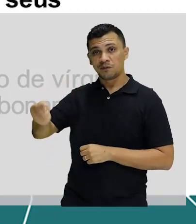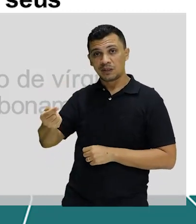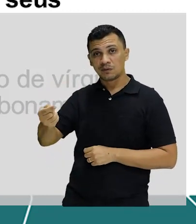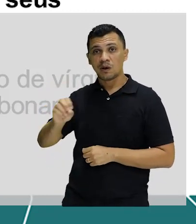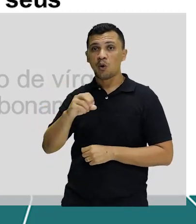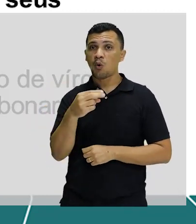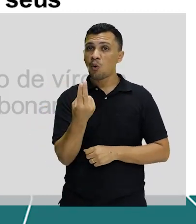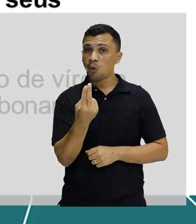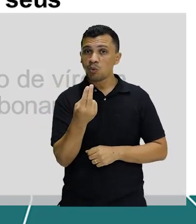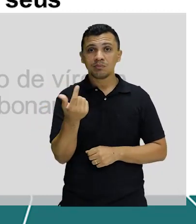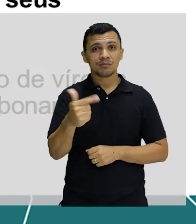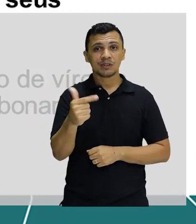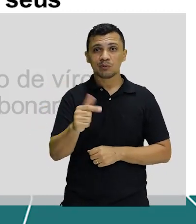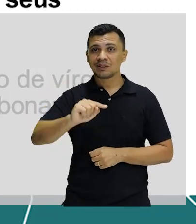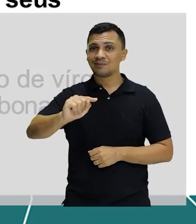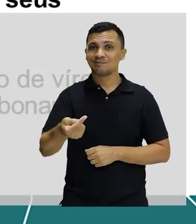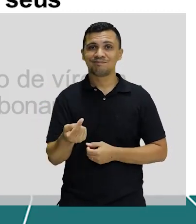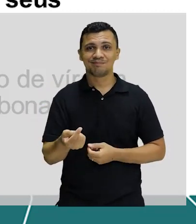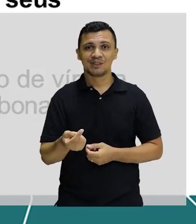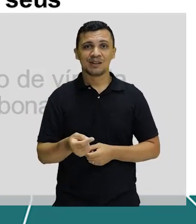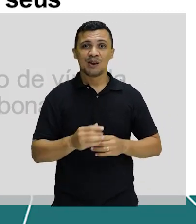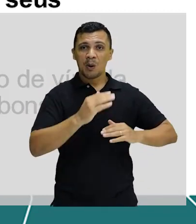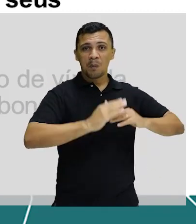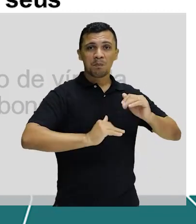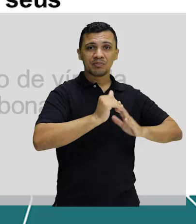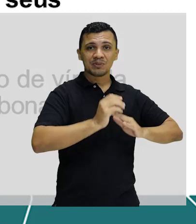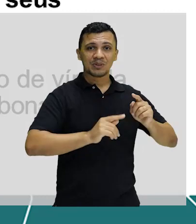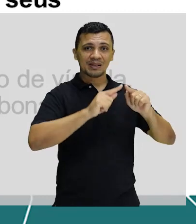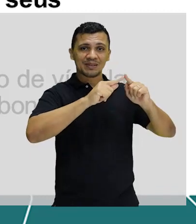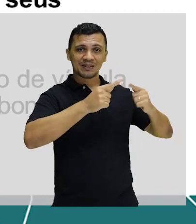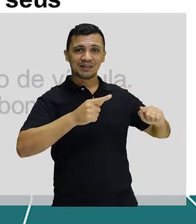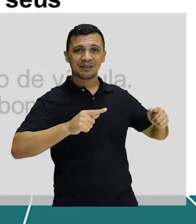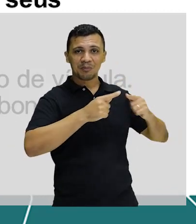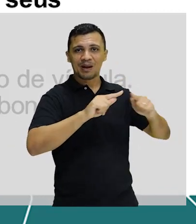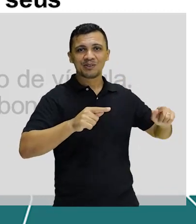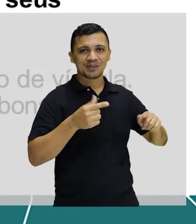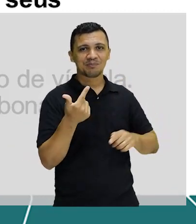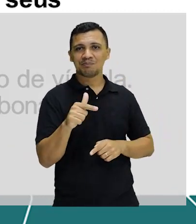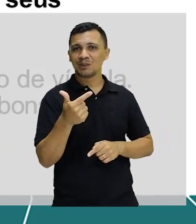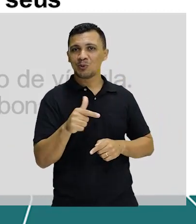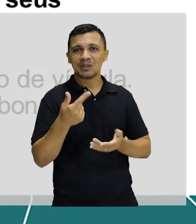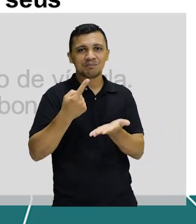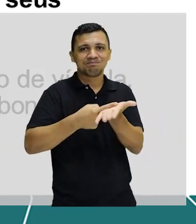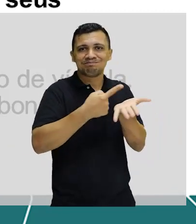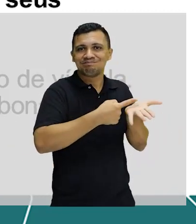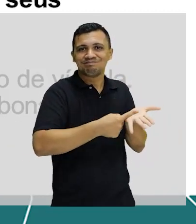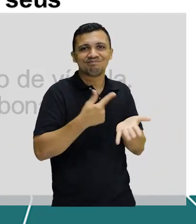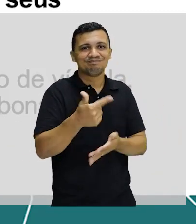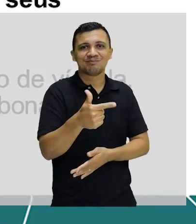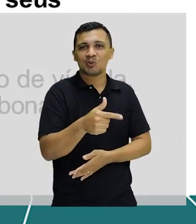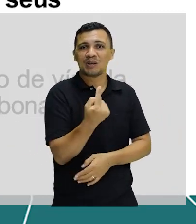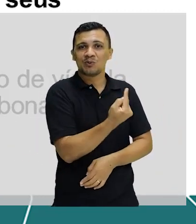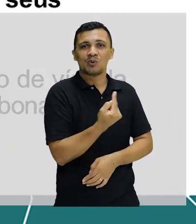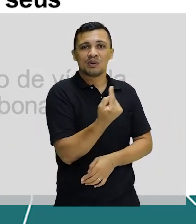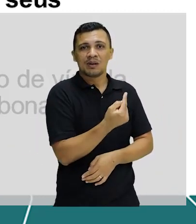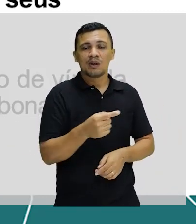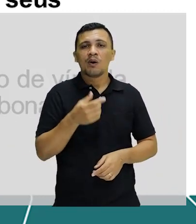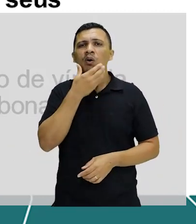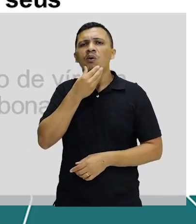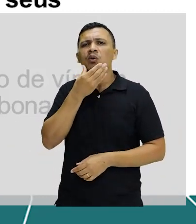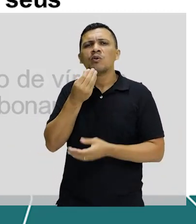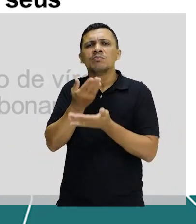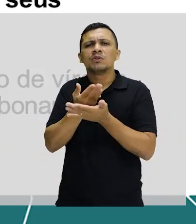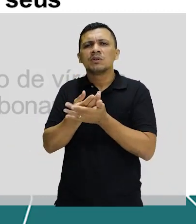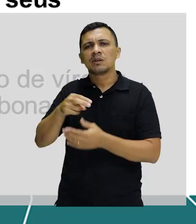Não há consenso entre os gramáticos, né, sobre esse caso da vírgula. Contudo, os maiores estudiosos, né, como Napoleão Mendes de Almeida,